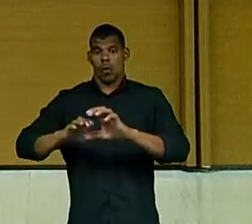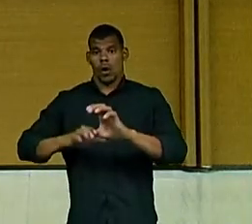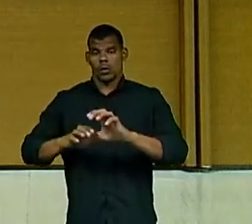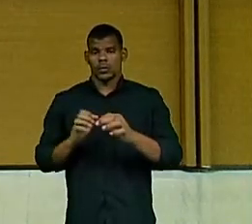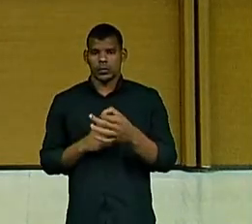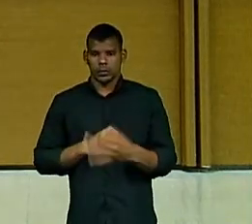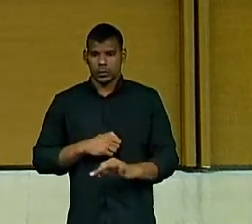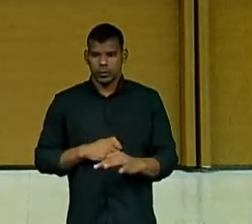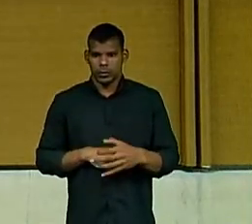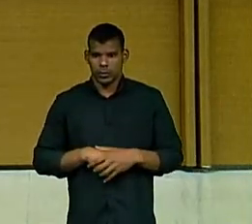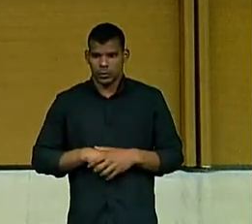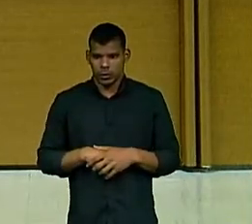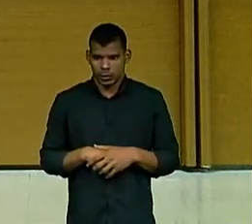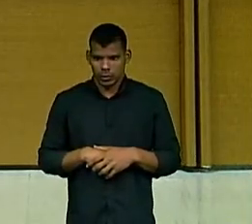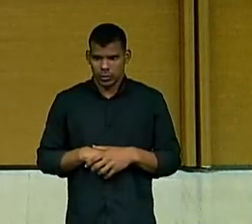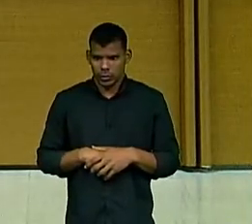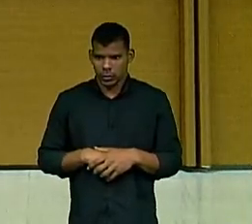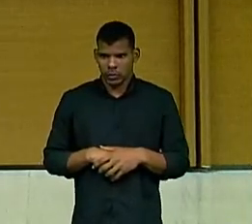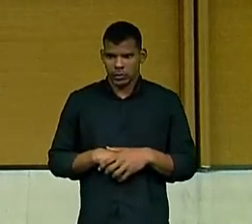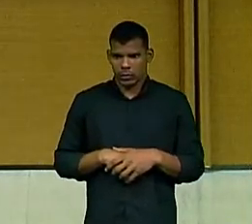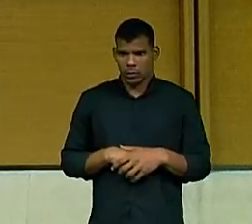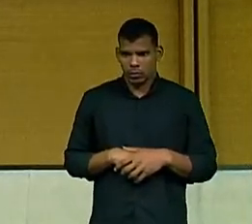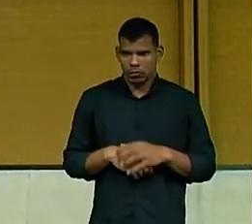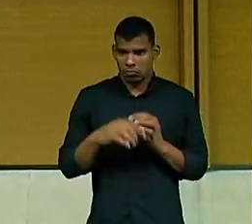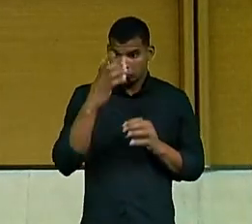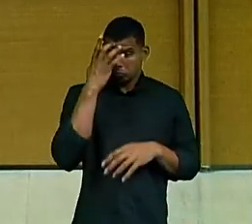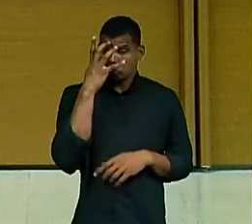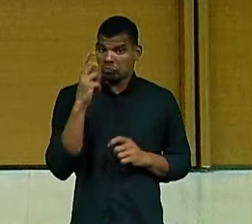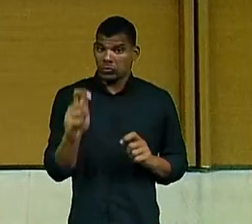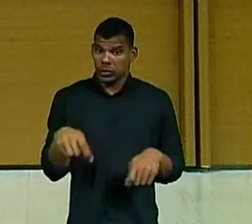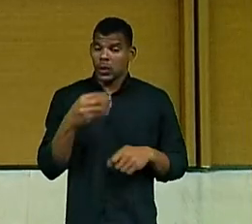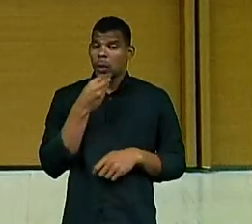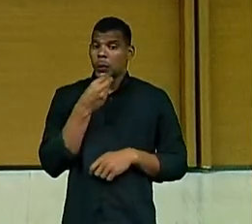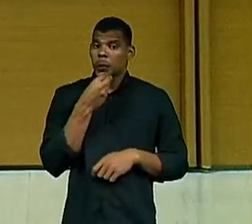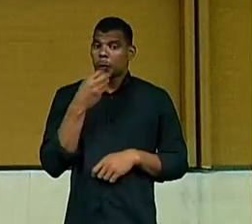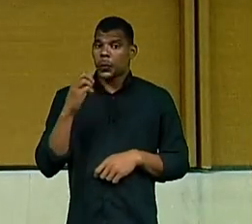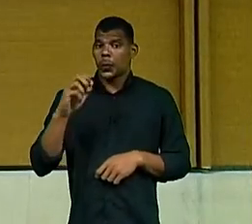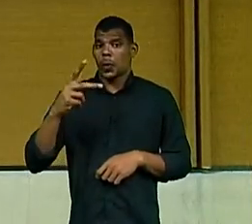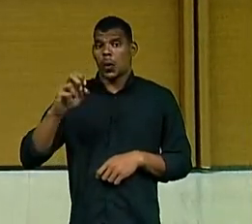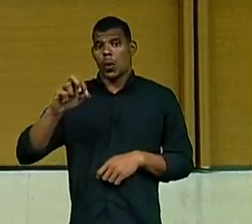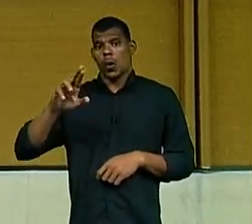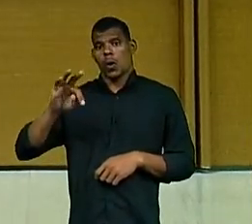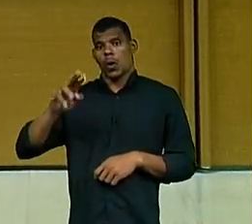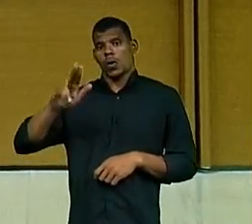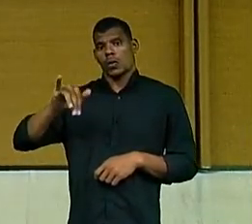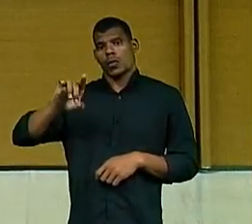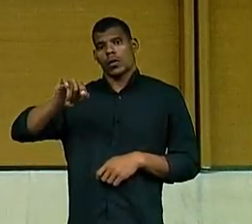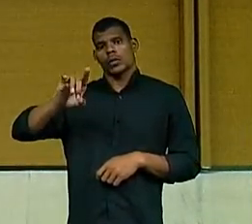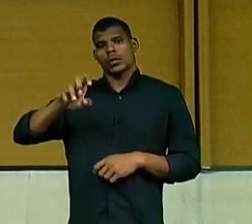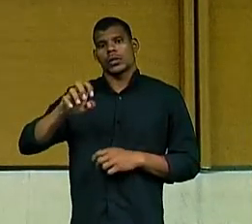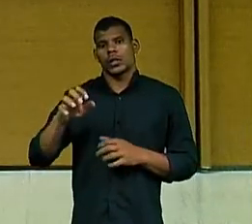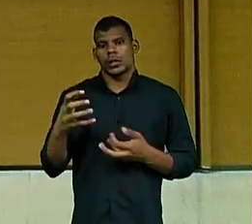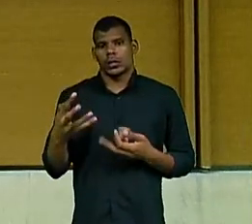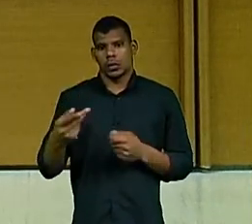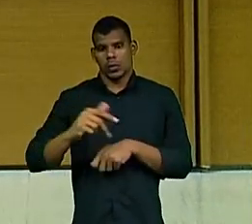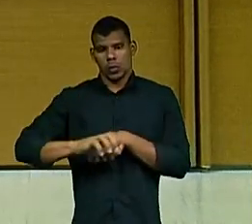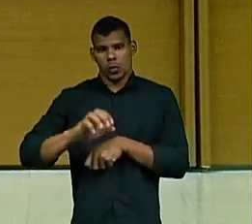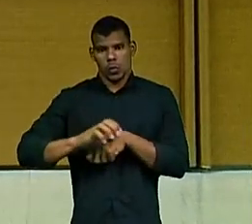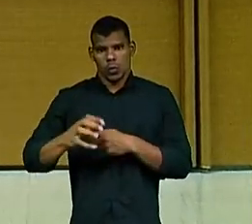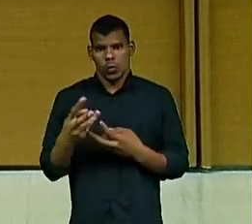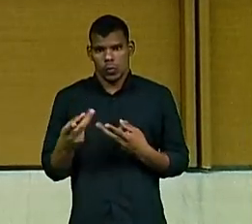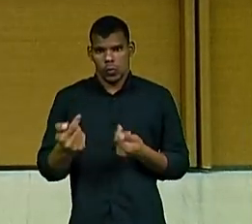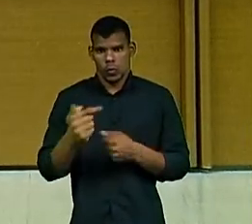Então vale a pena é mais uma oportunidade universidade pública com excelentes cursos